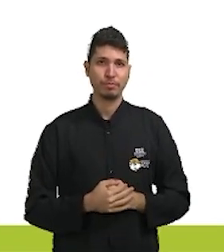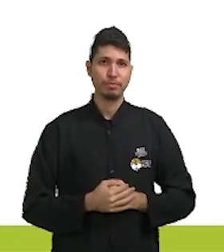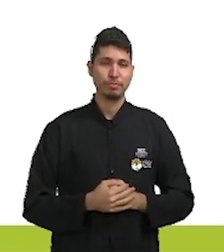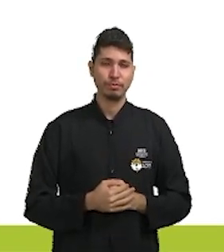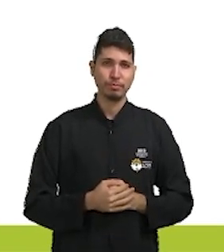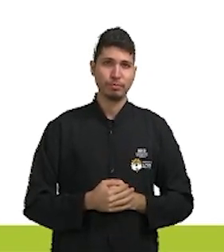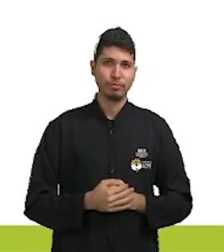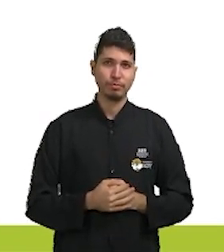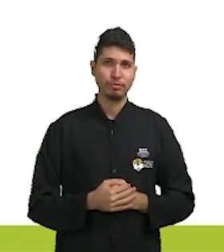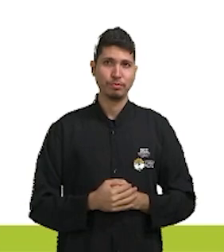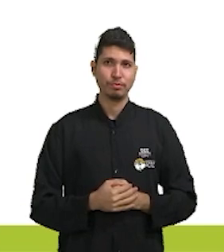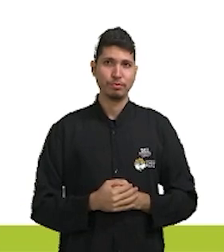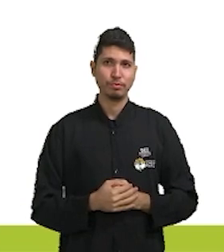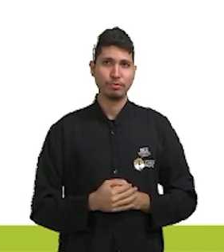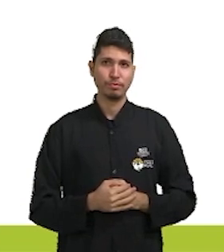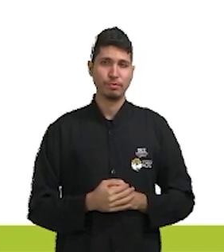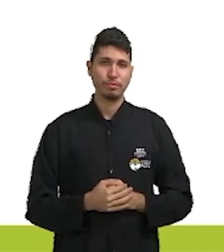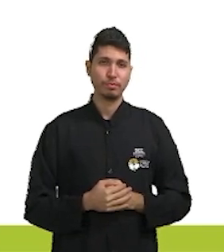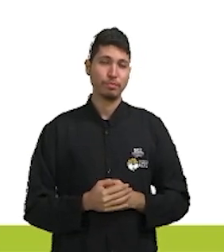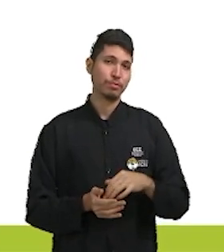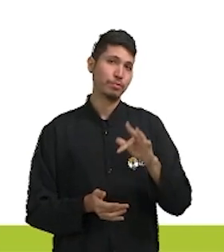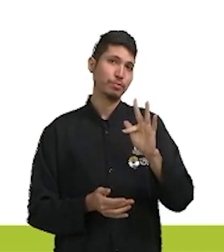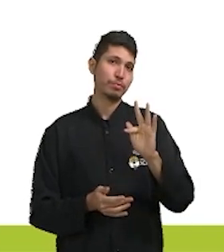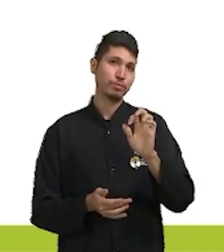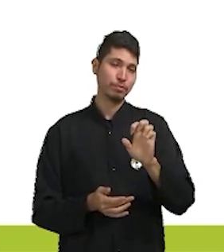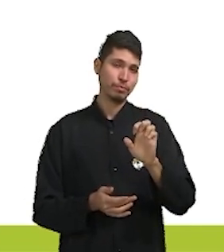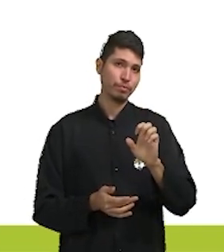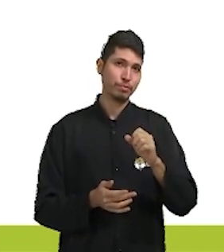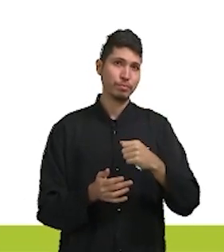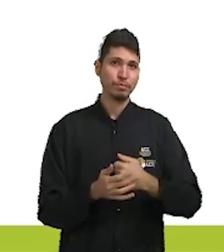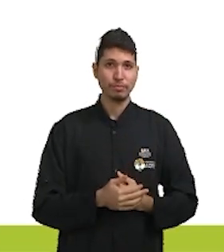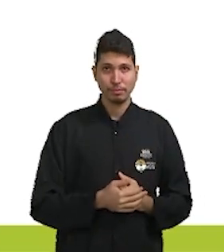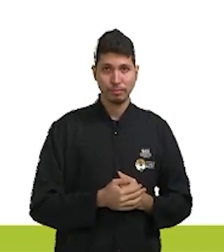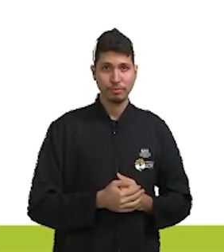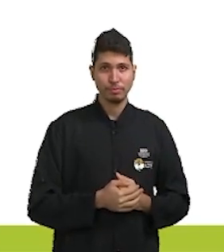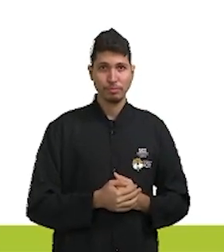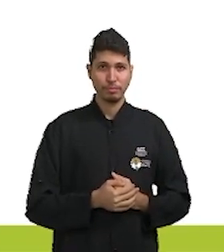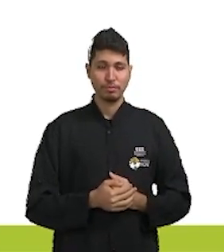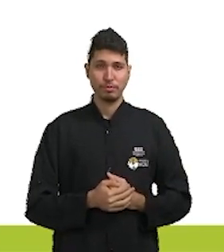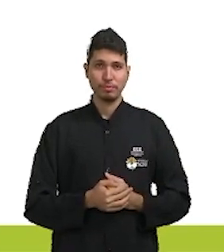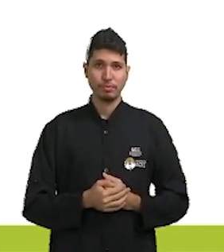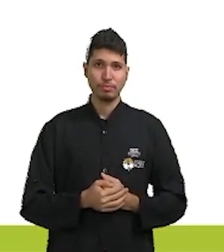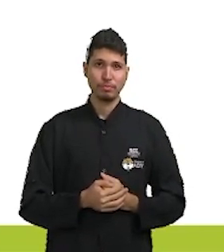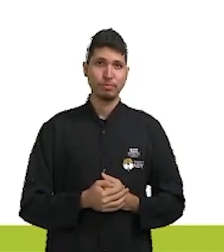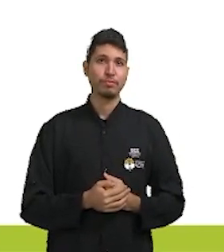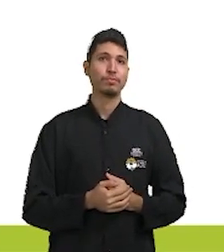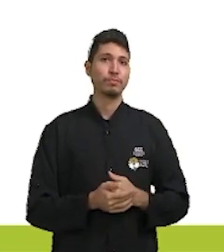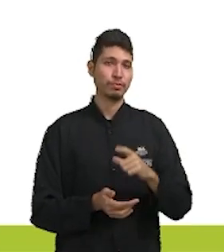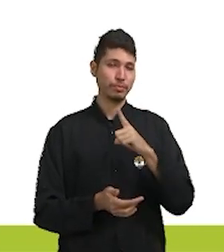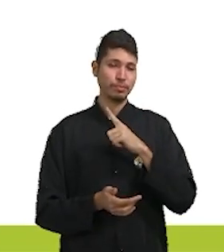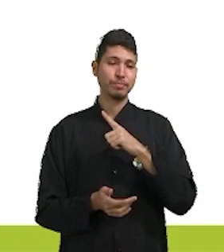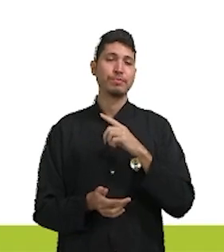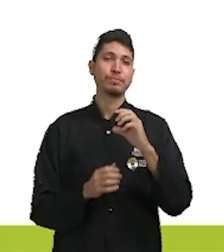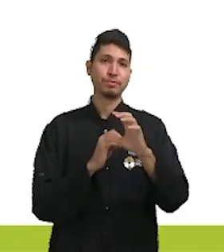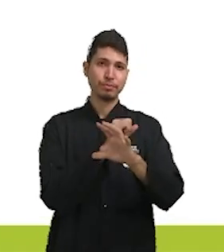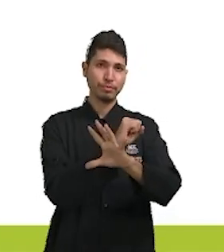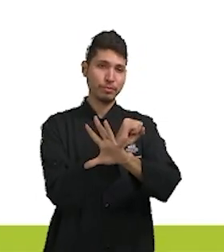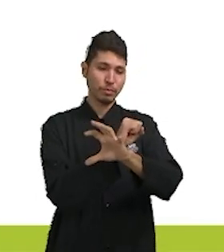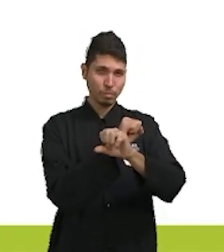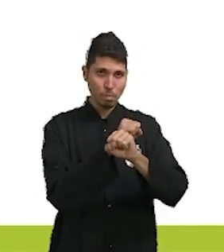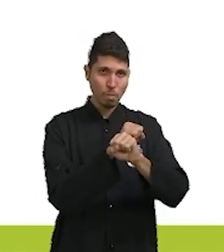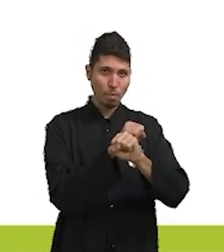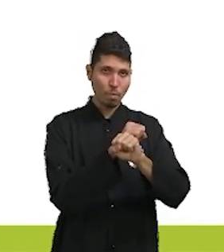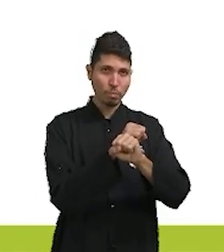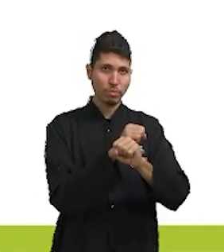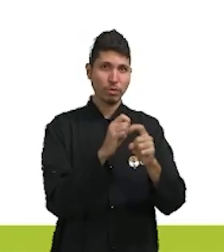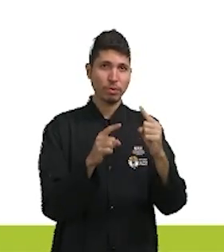da reação, o ferro vai sofrer a oxidação, porque ele